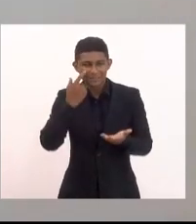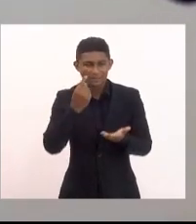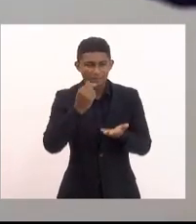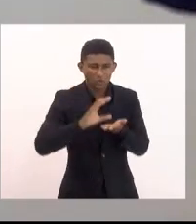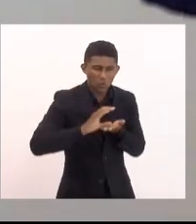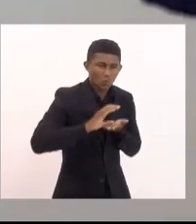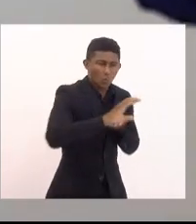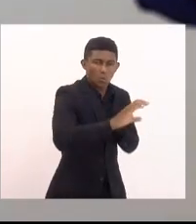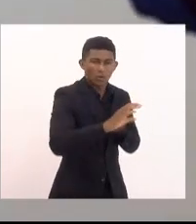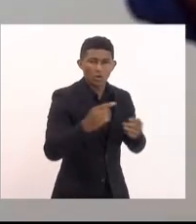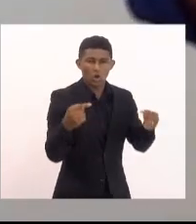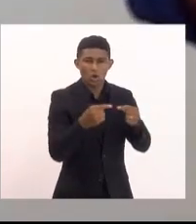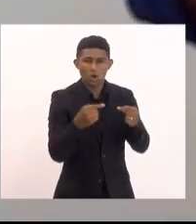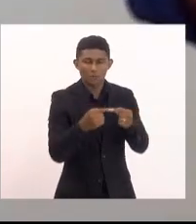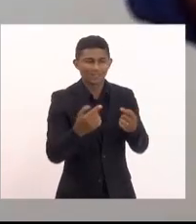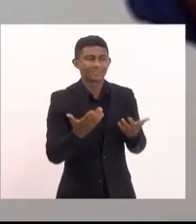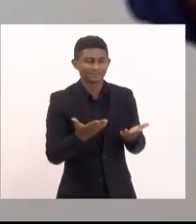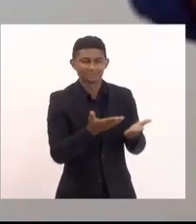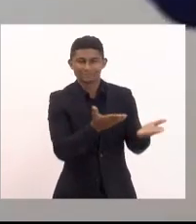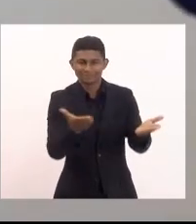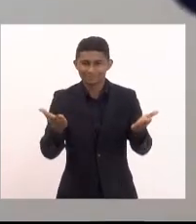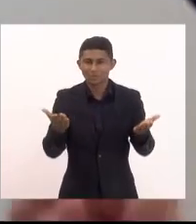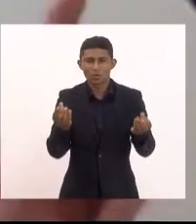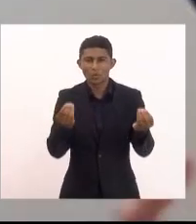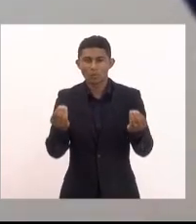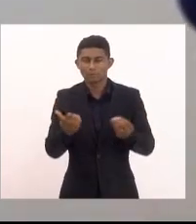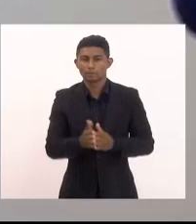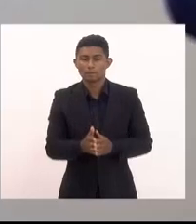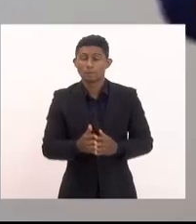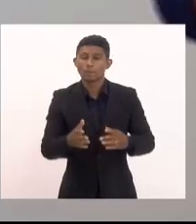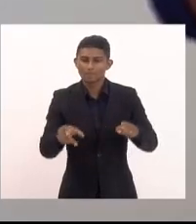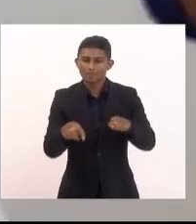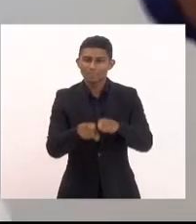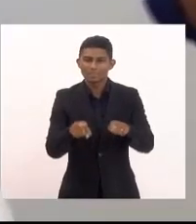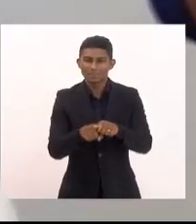patrimônio, inclusive vinculando estas a